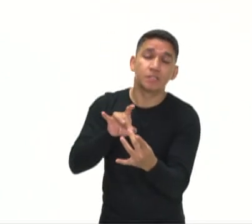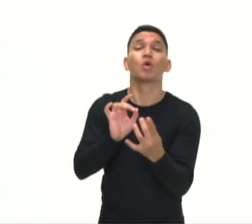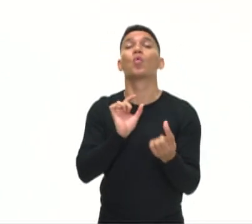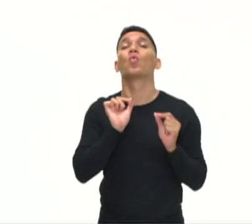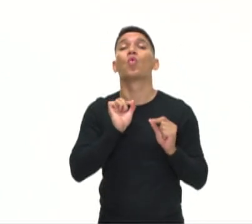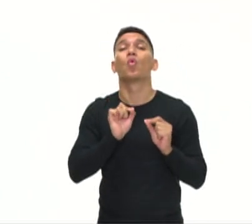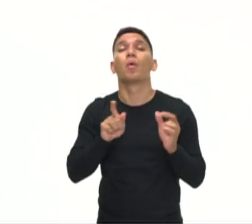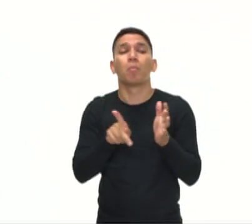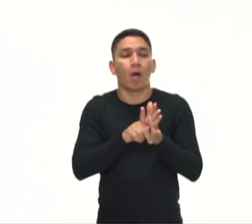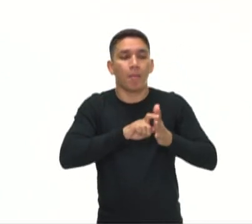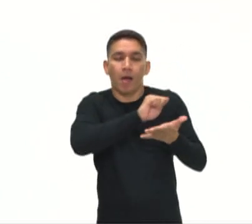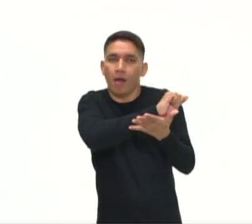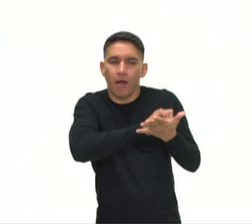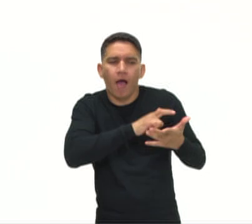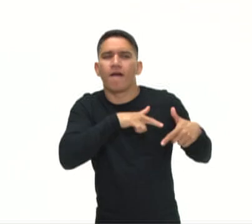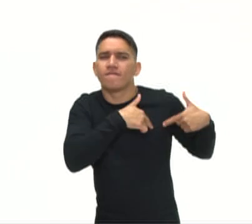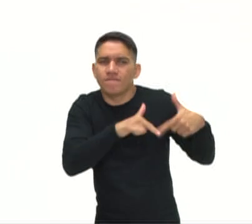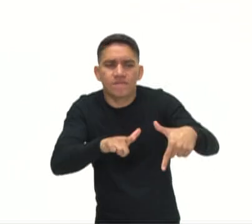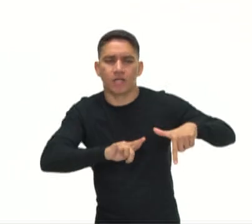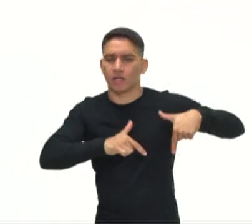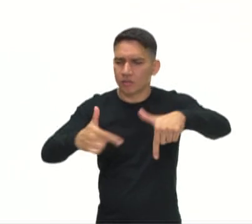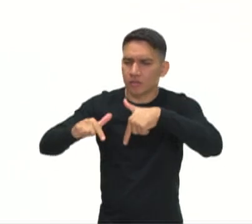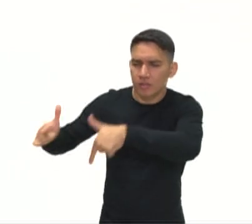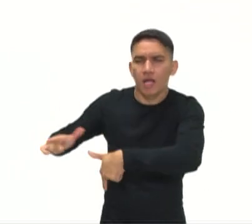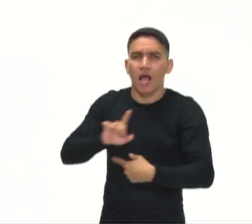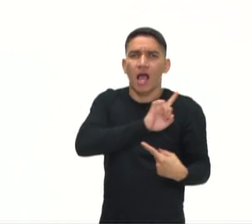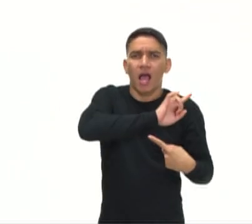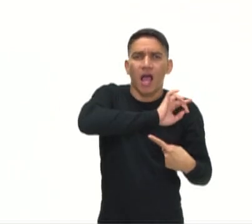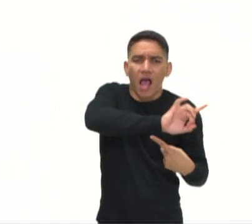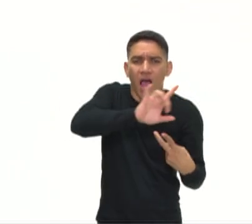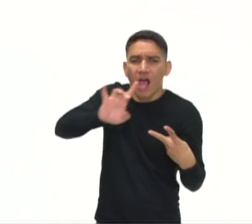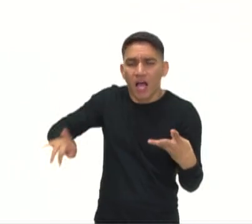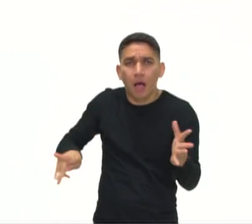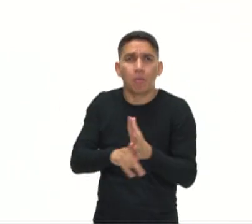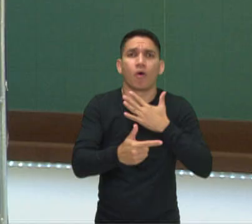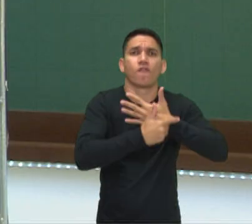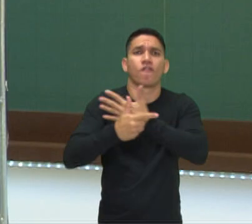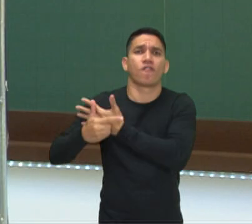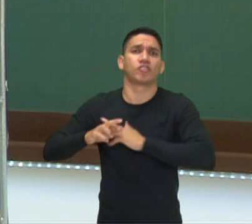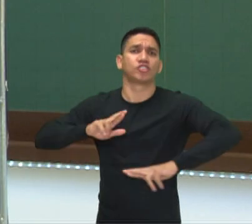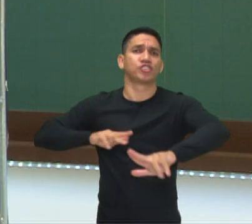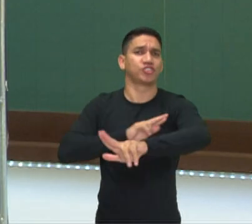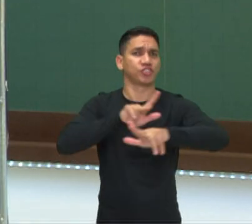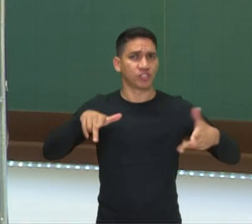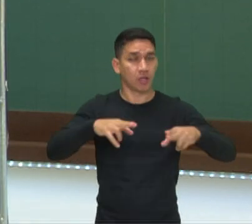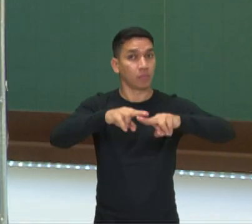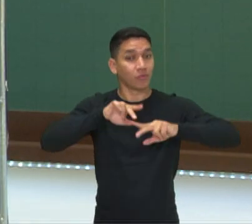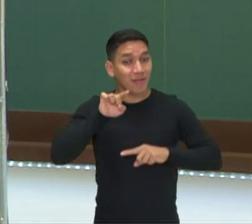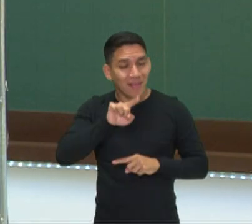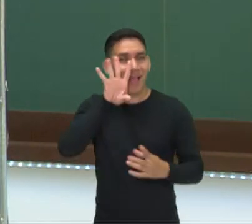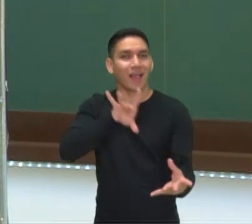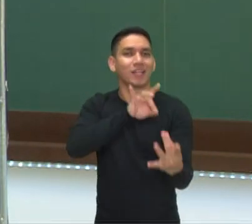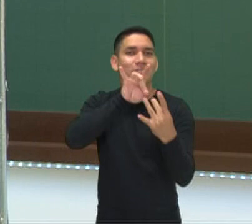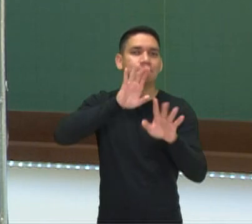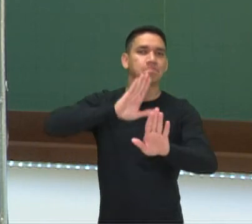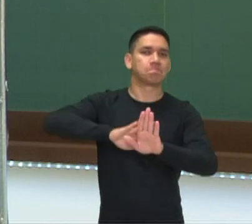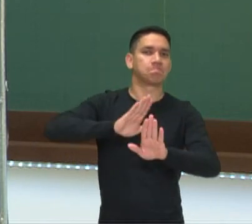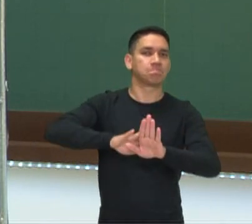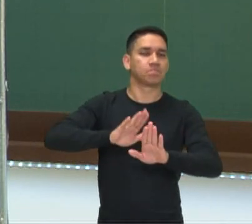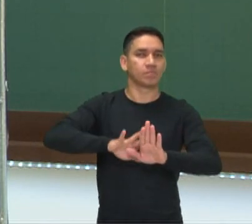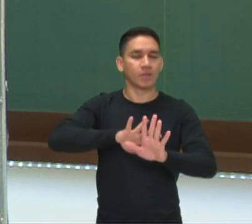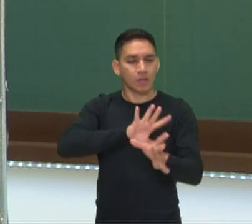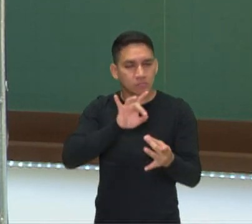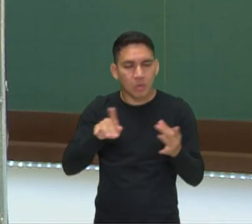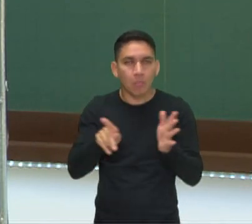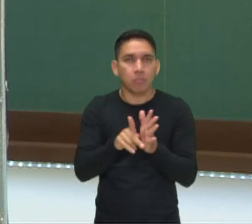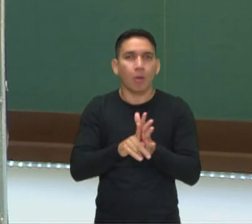atividades são separadas em profissões e cada uma faz uma função. Então essa é a ideia dessa especialização para o